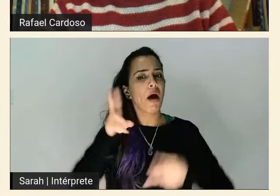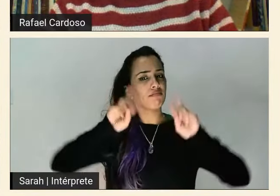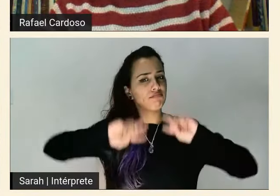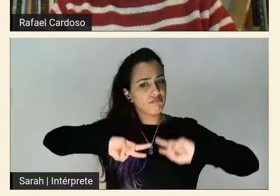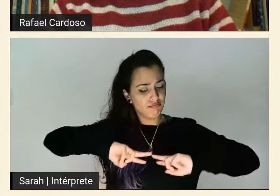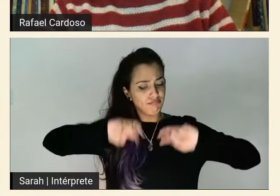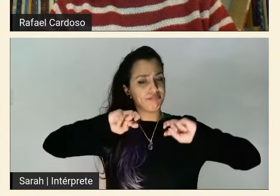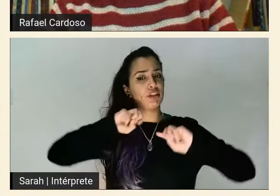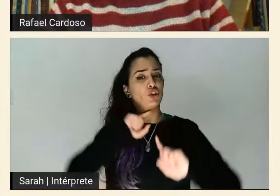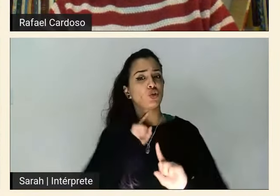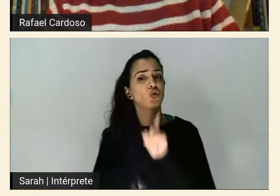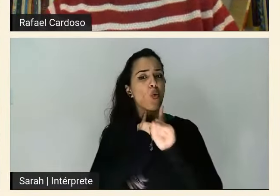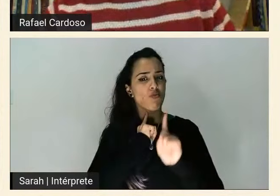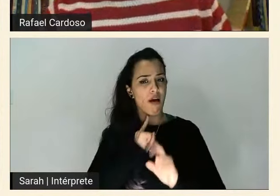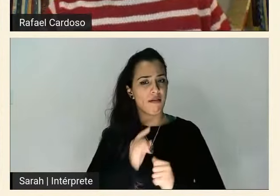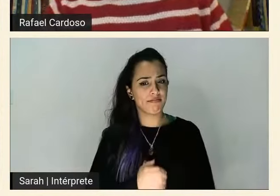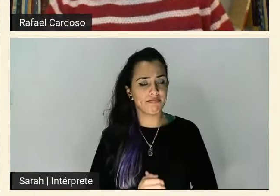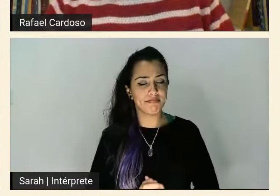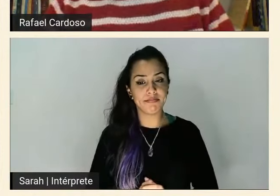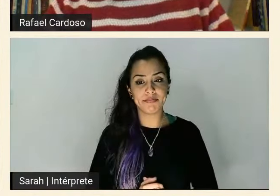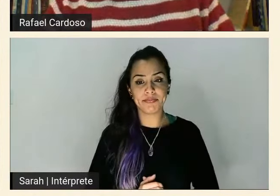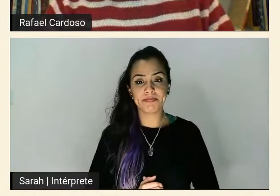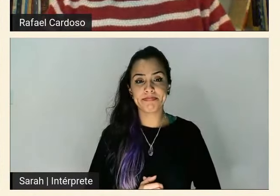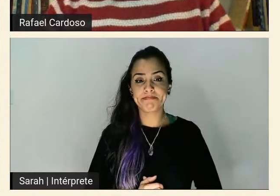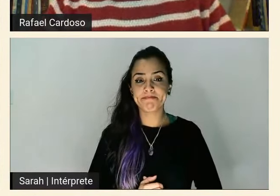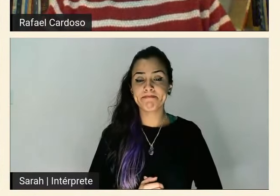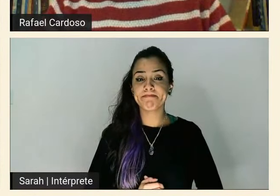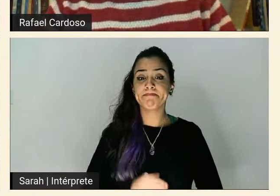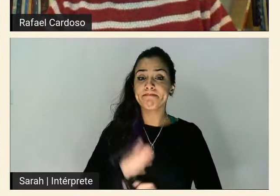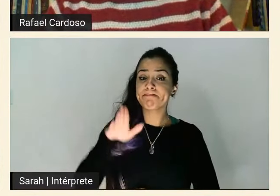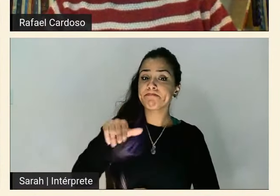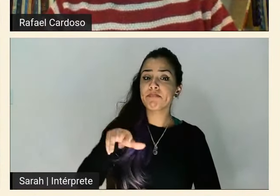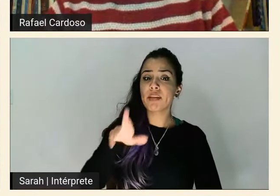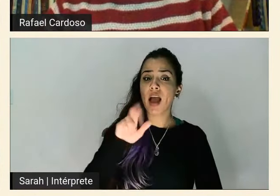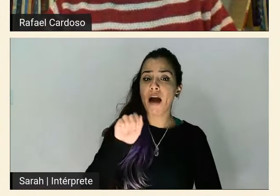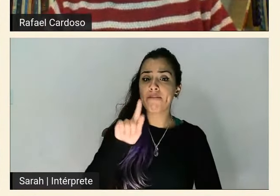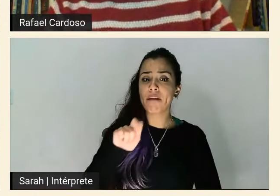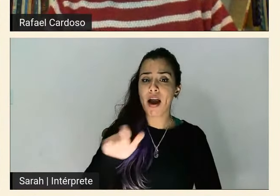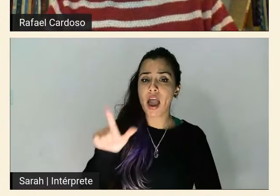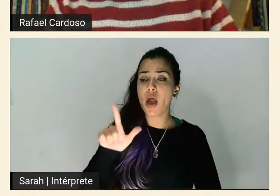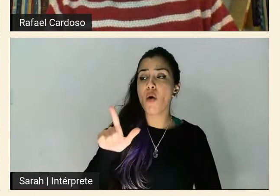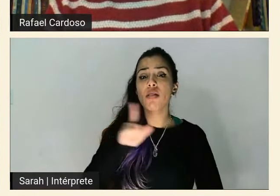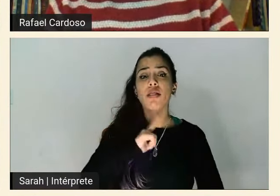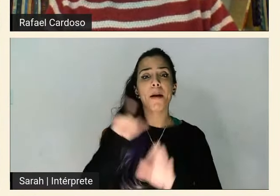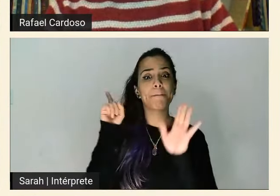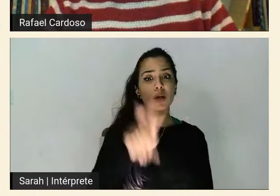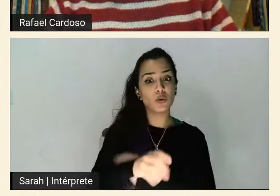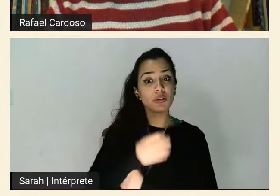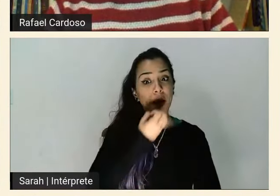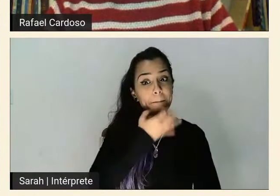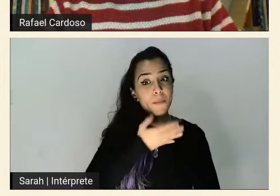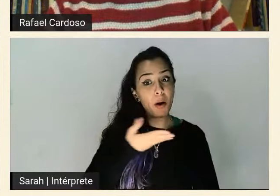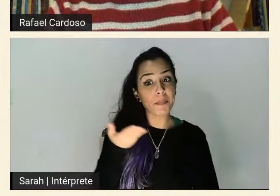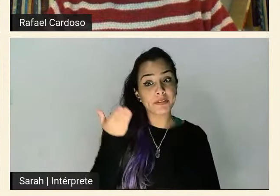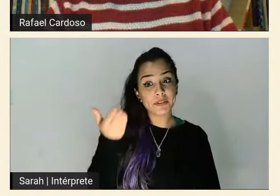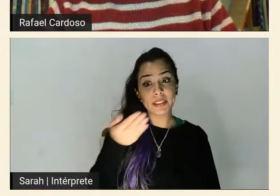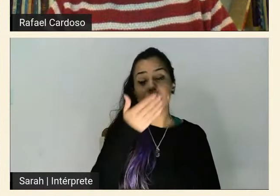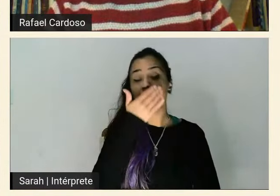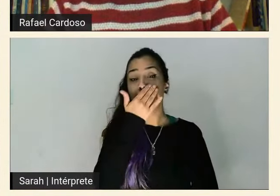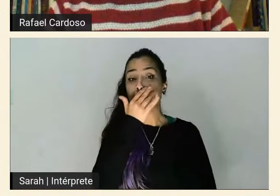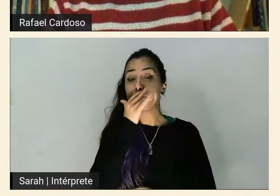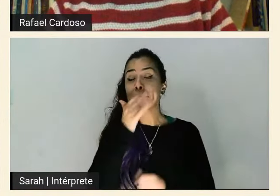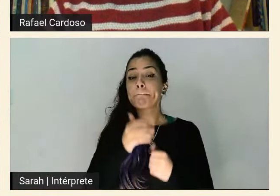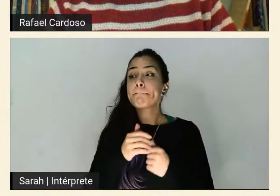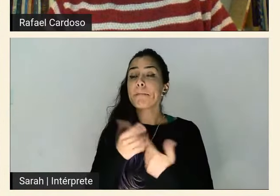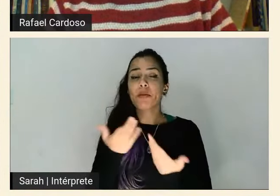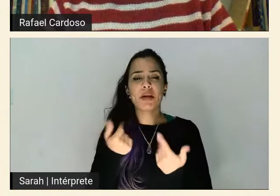Eu vou, Rafael, estou com uma pergunta bacana aqui para você, mas vou só seguir com a Val, porque